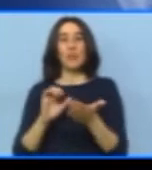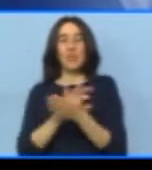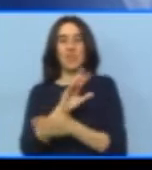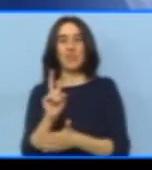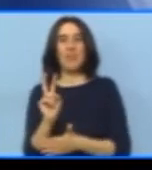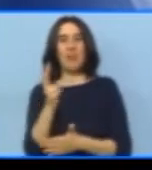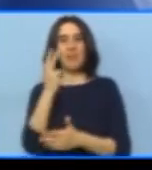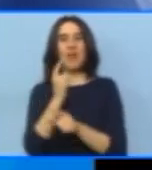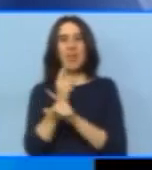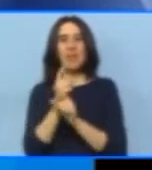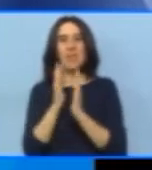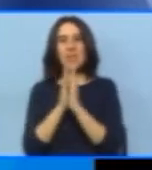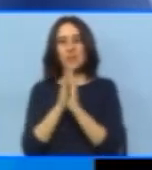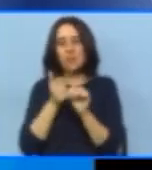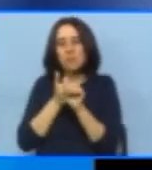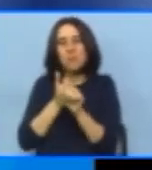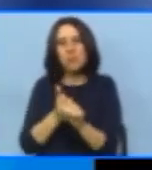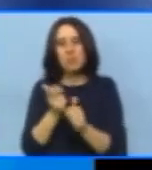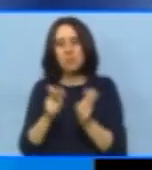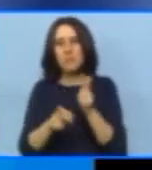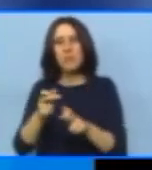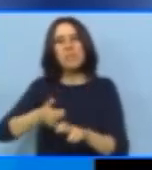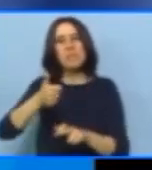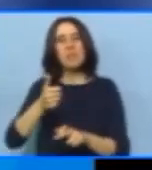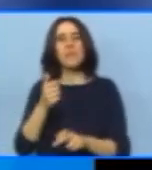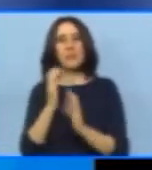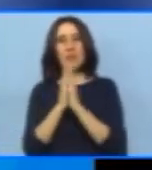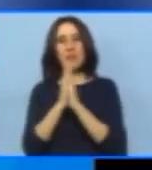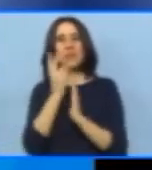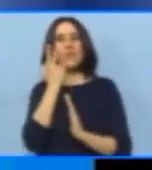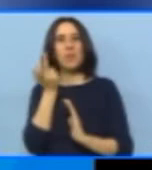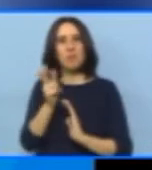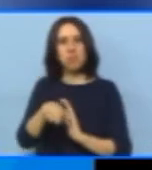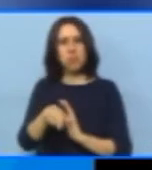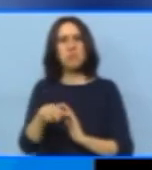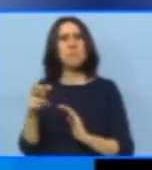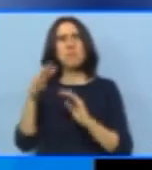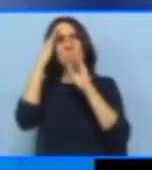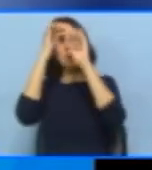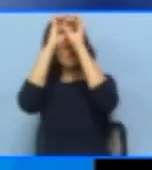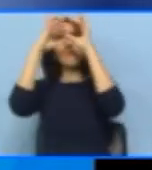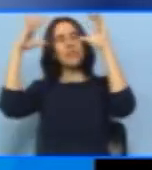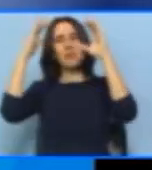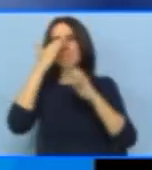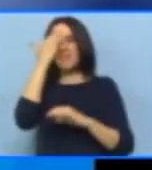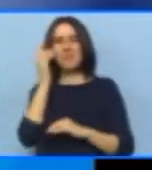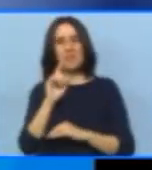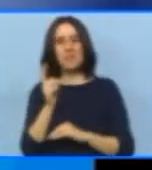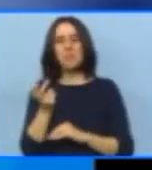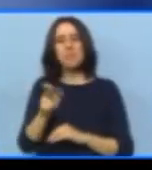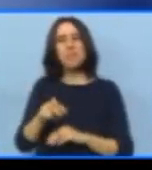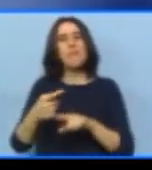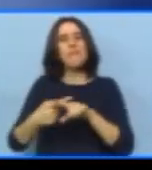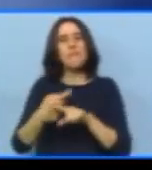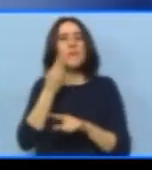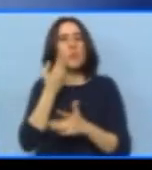ao fenómeno religioso e, sobretudo, à vida da Igreja, não é muito difícil imaginar como é que surge a motivação. Mas o desafio